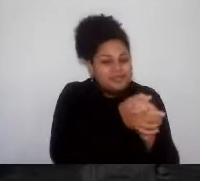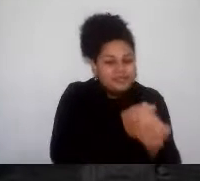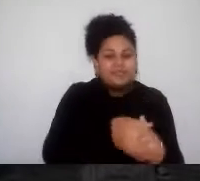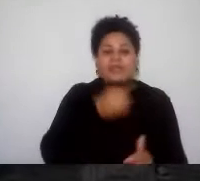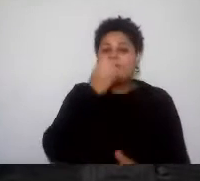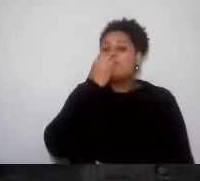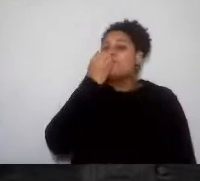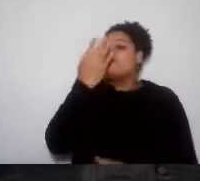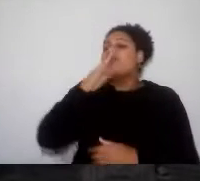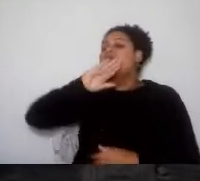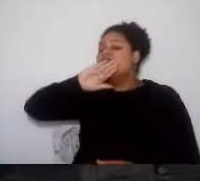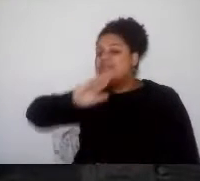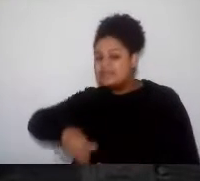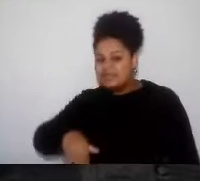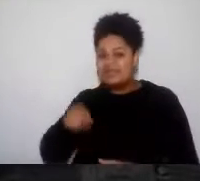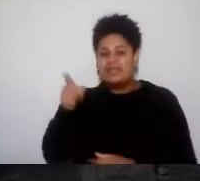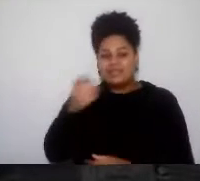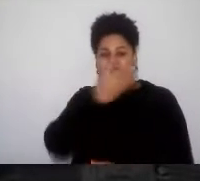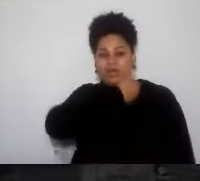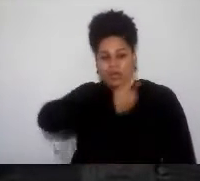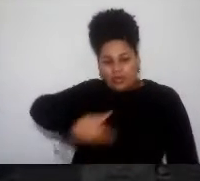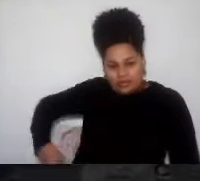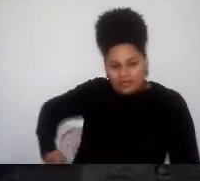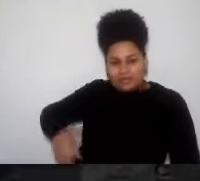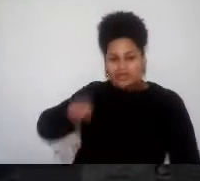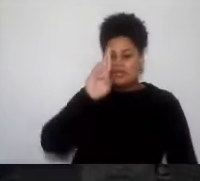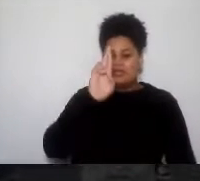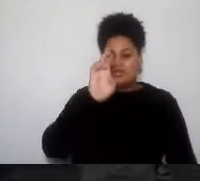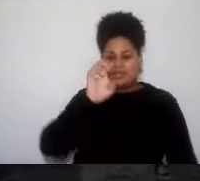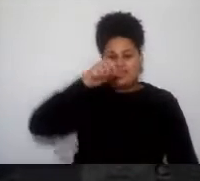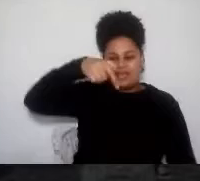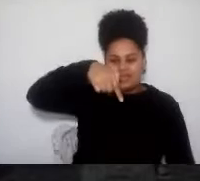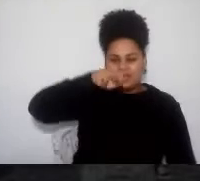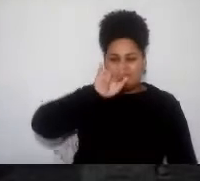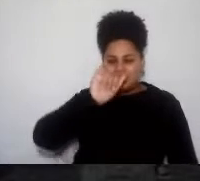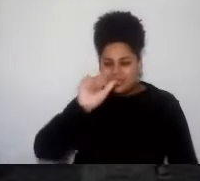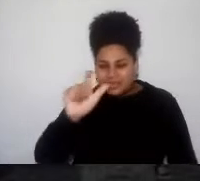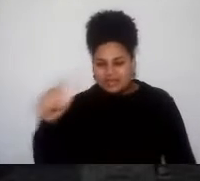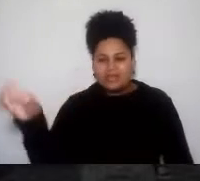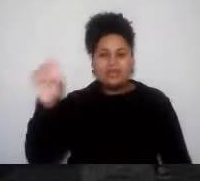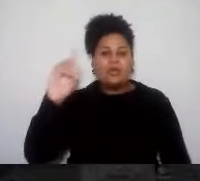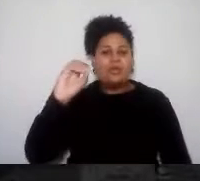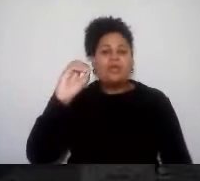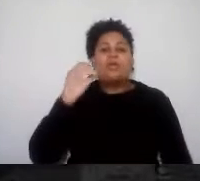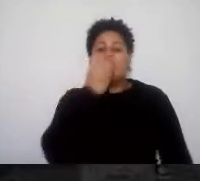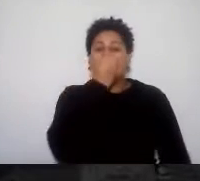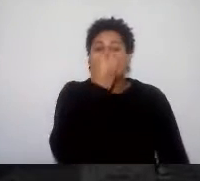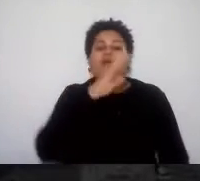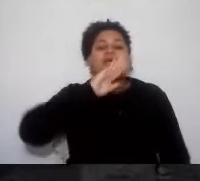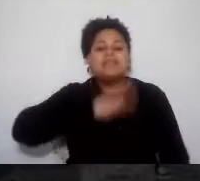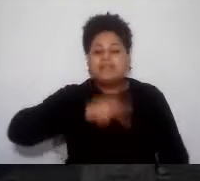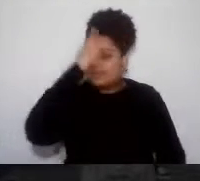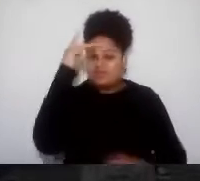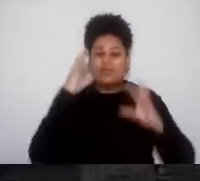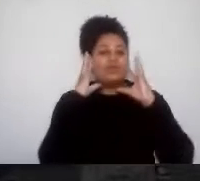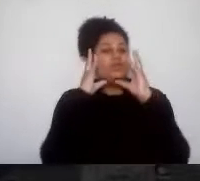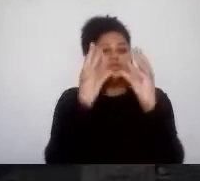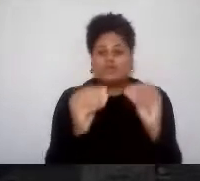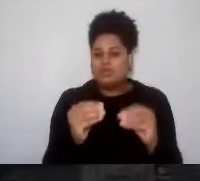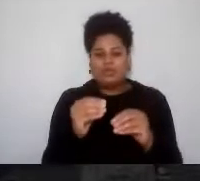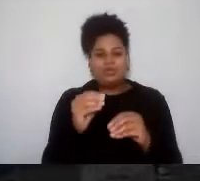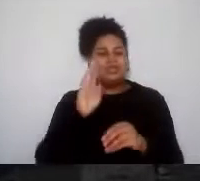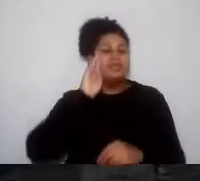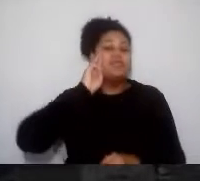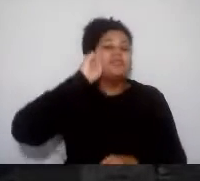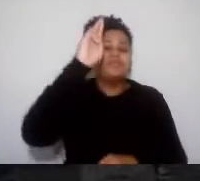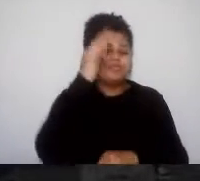o nosso companheiro e amigo João Guilherme, enfim, a todos os dirigentes e metalúrgicos, né, que